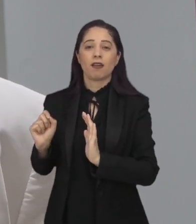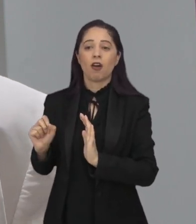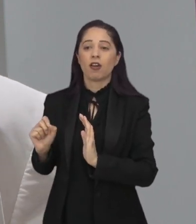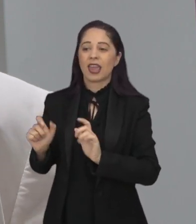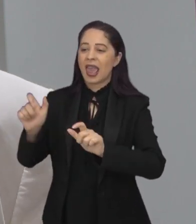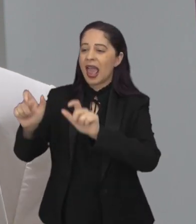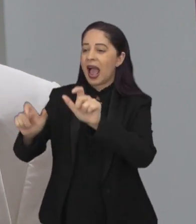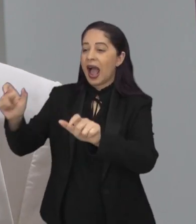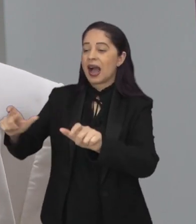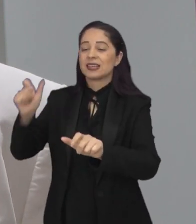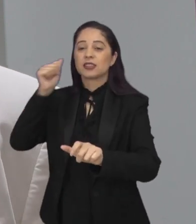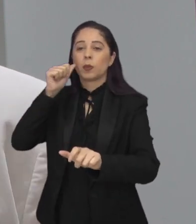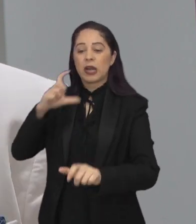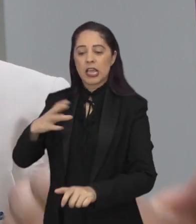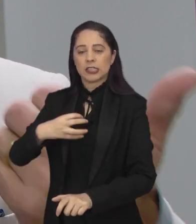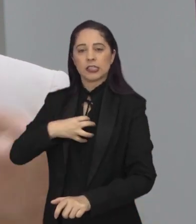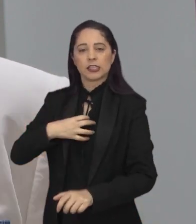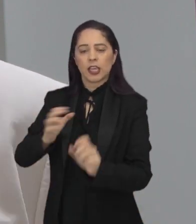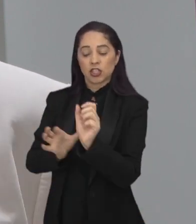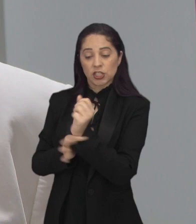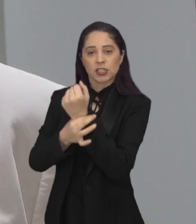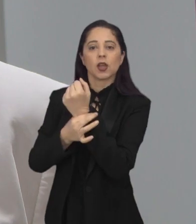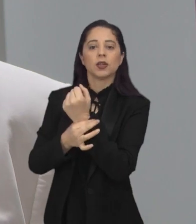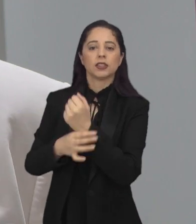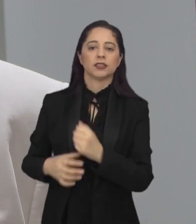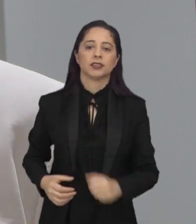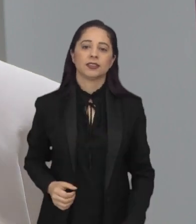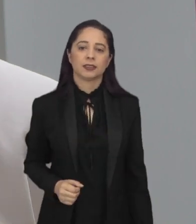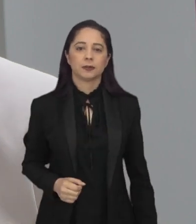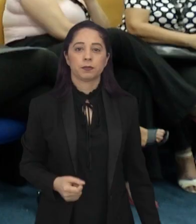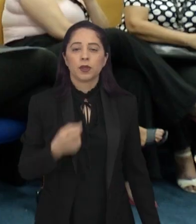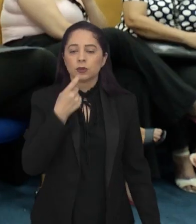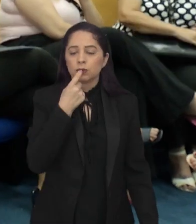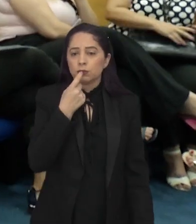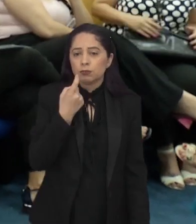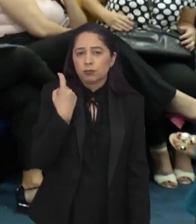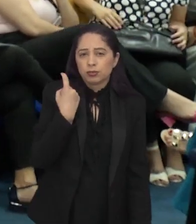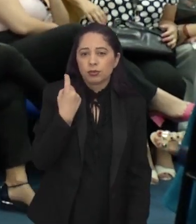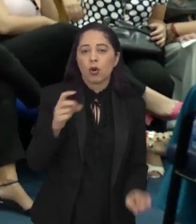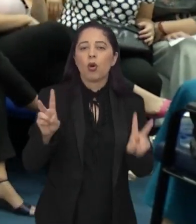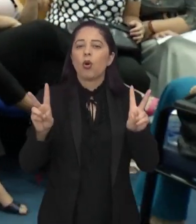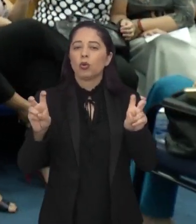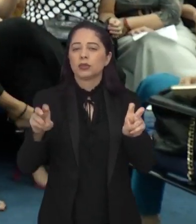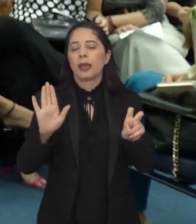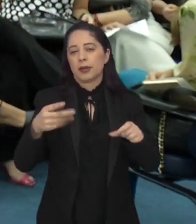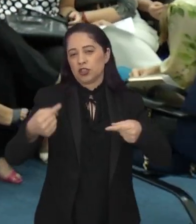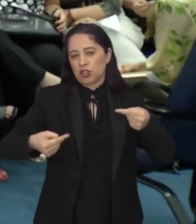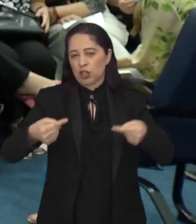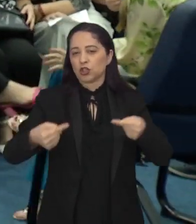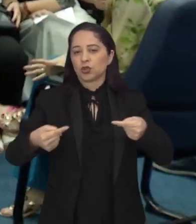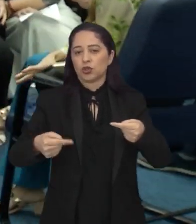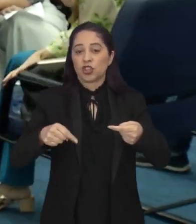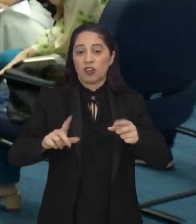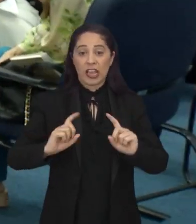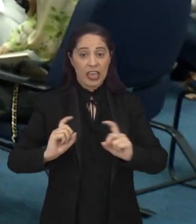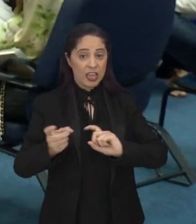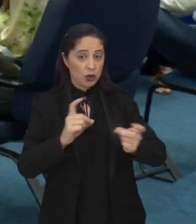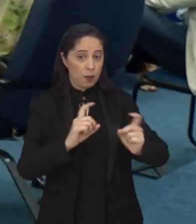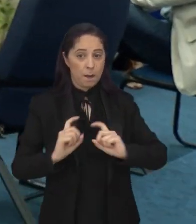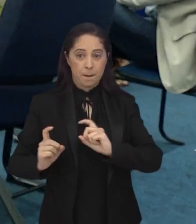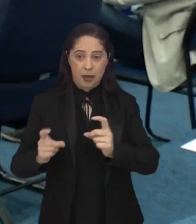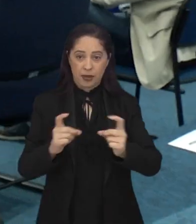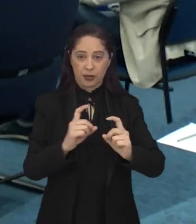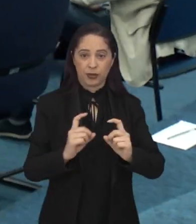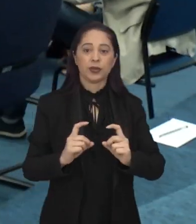né, fazendo com que as mulheres se sintam mais seguras em arriscar. Recentemente, este tema foi debatido na Câmara, em